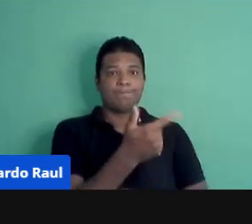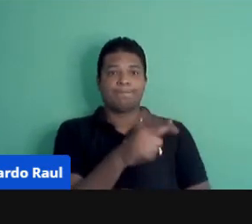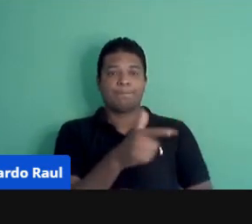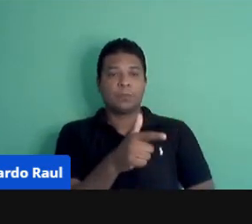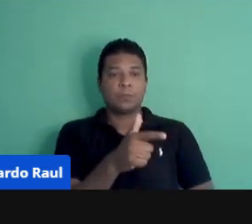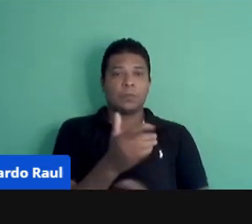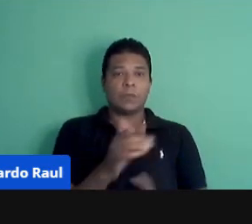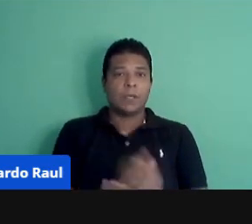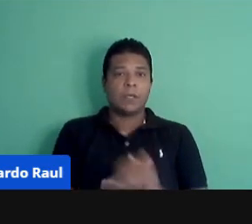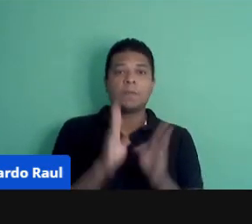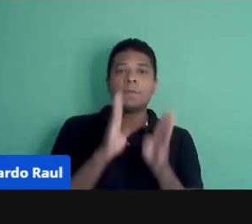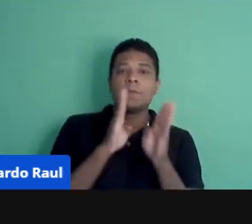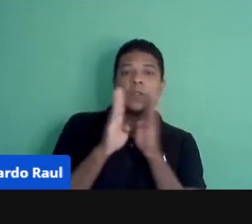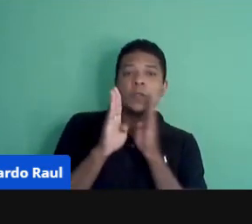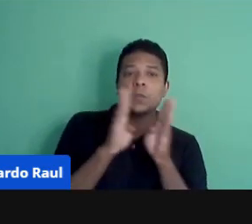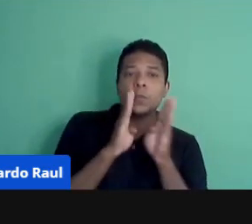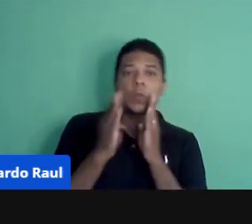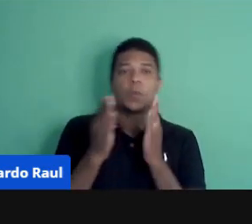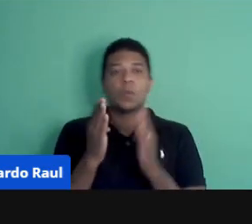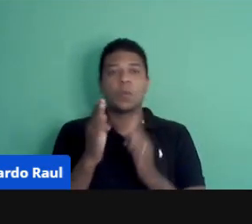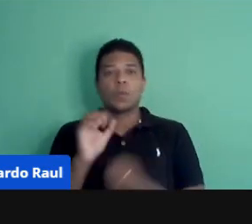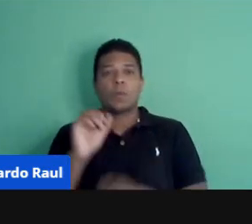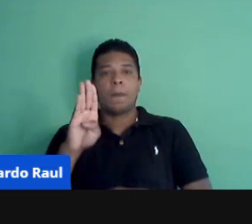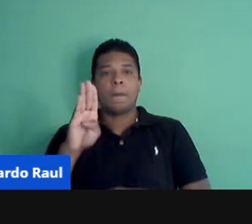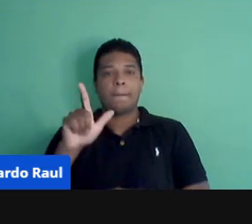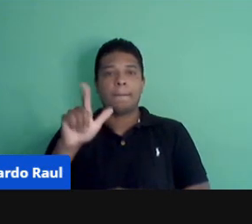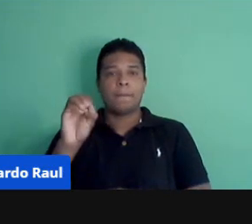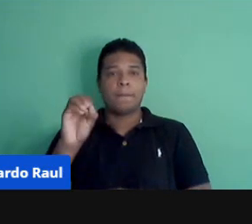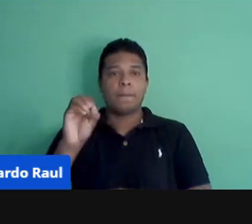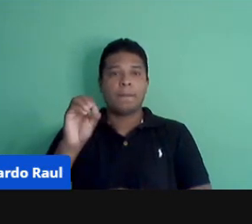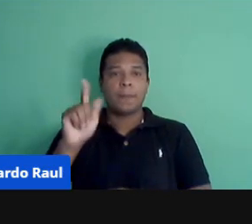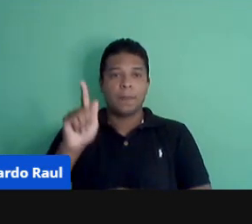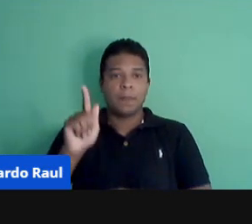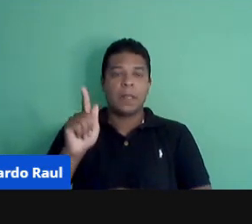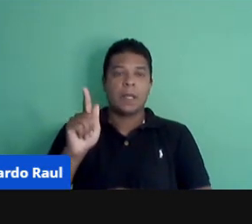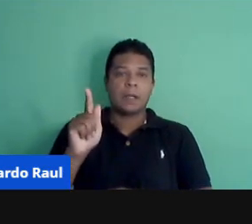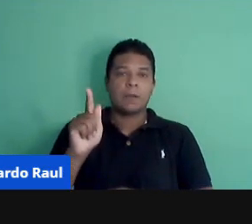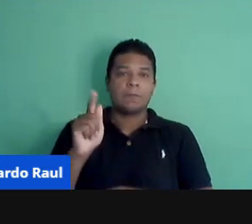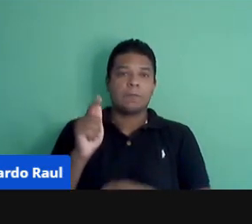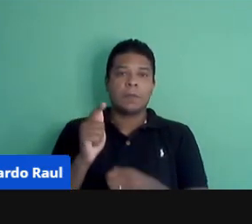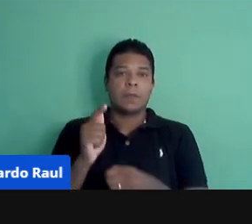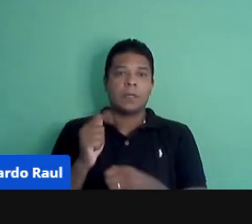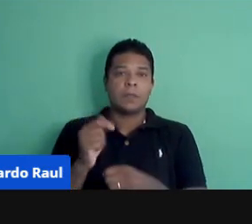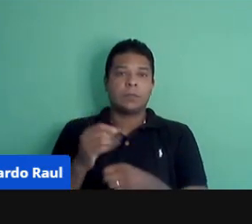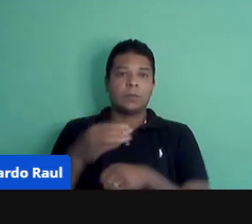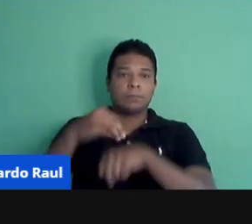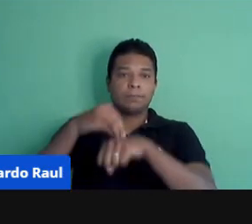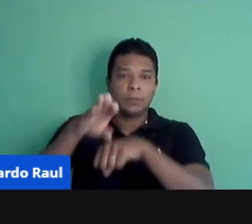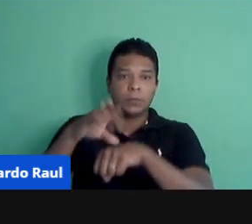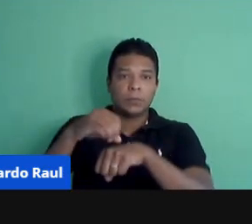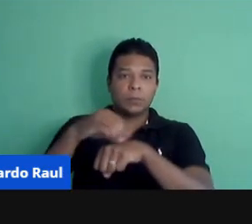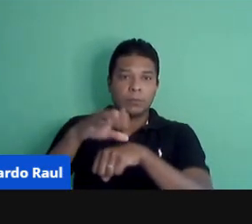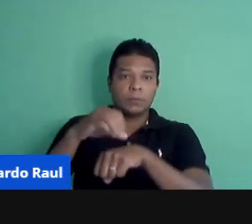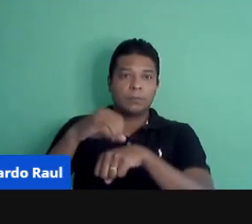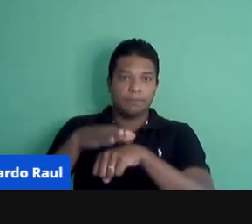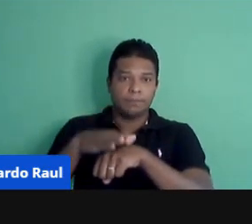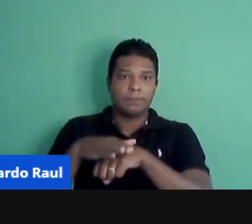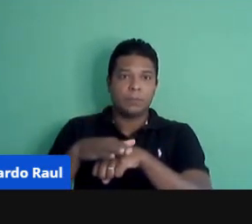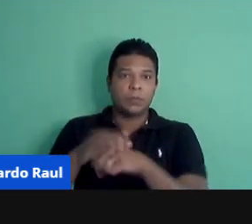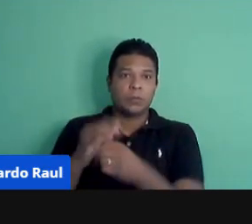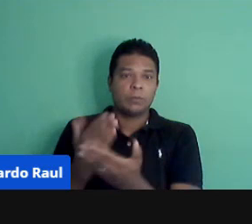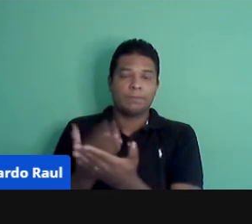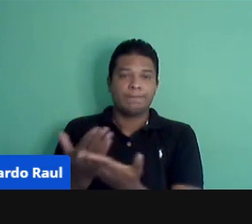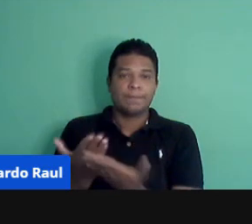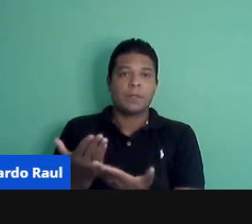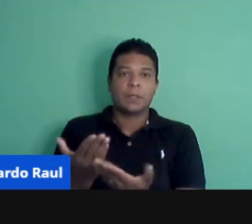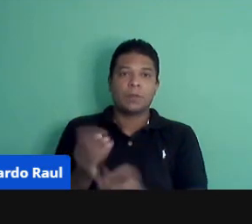página no Facebook ou blog para disponibilizar conteúdos e informes. É exclusivamente